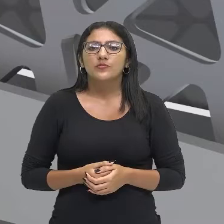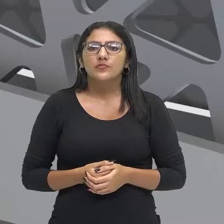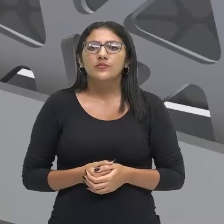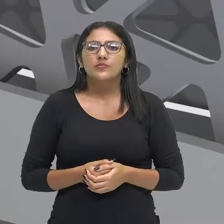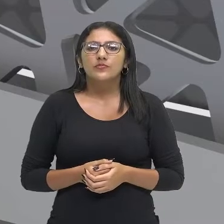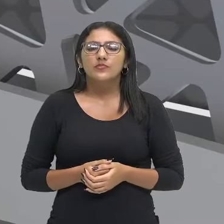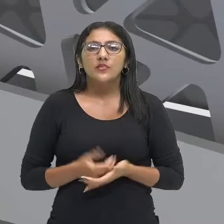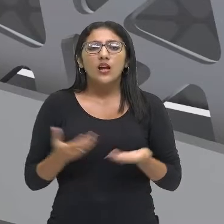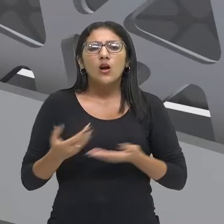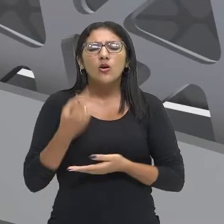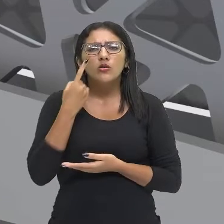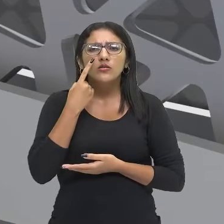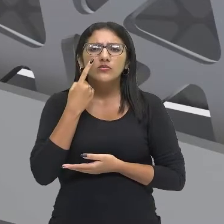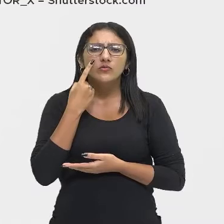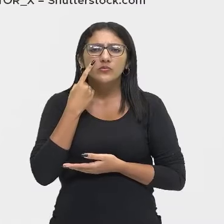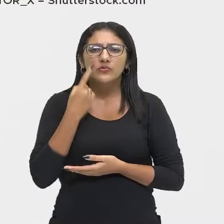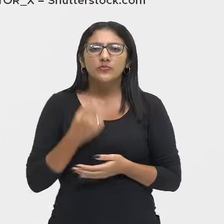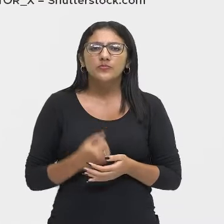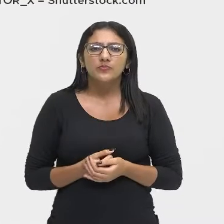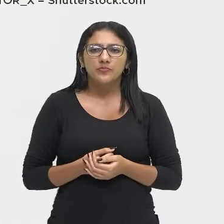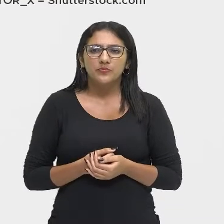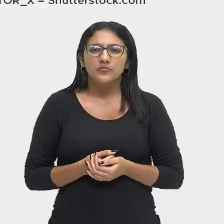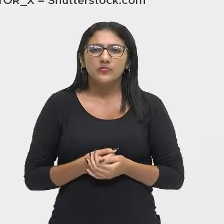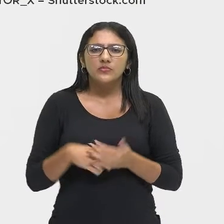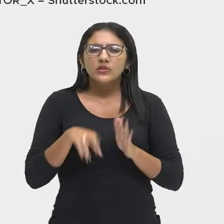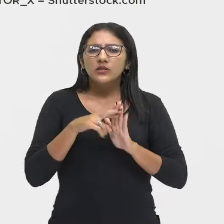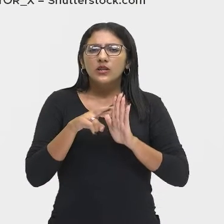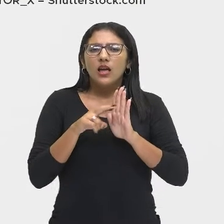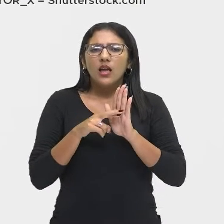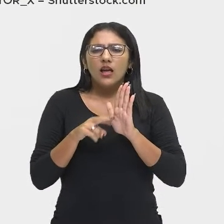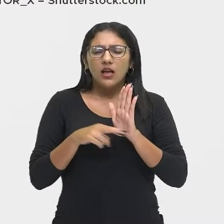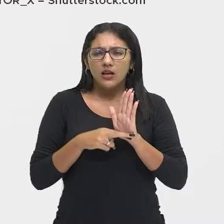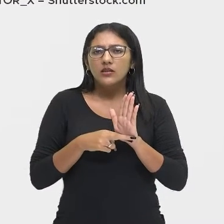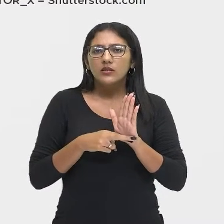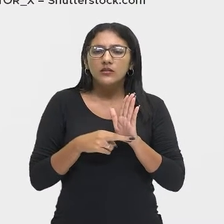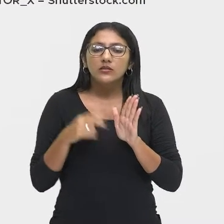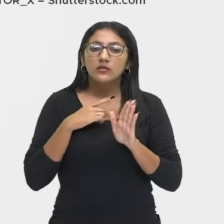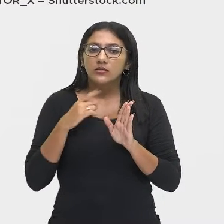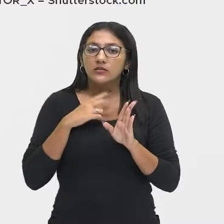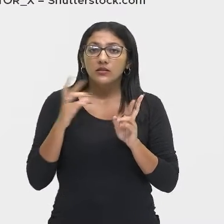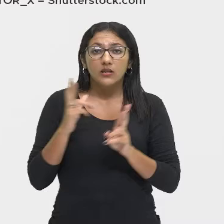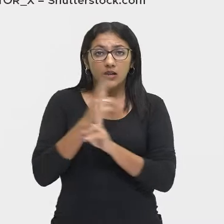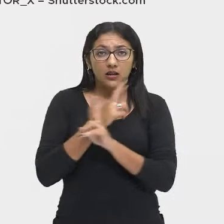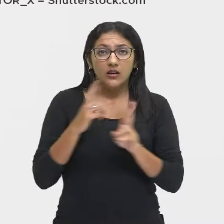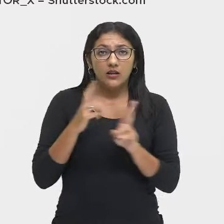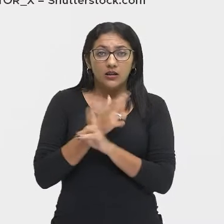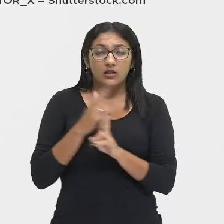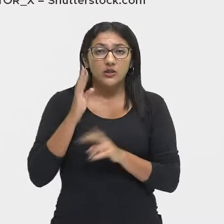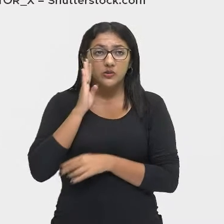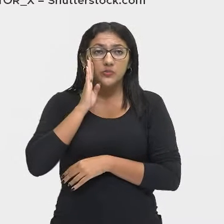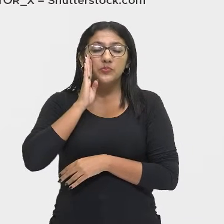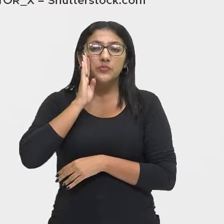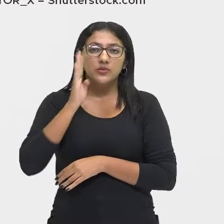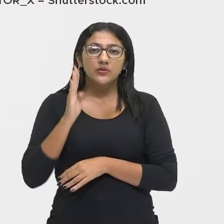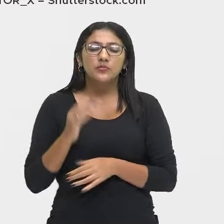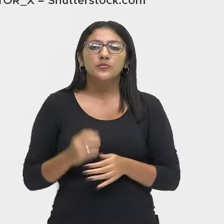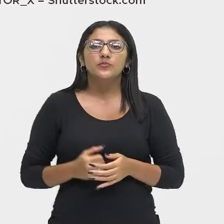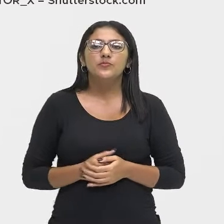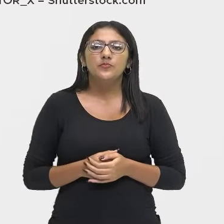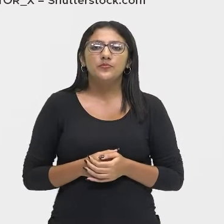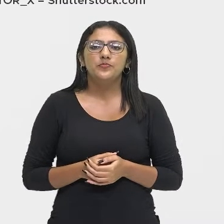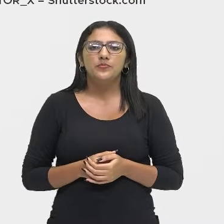vamos olhar as restrições digitais. As restrições digitais estão ligadas a essa cultura também de cancelamento.